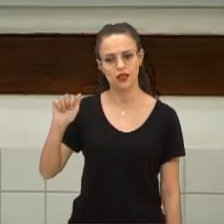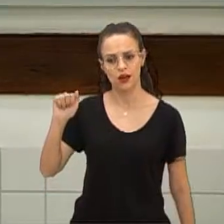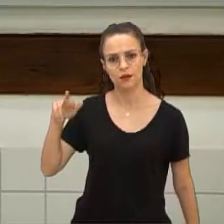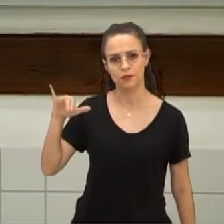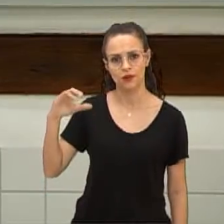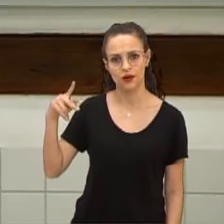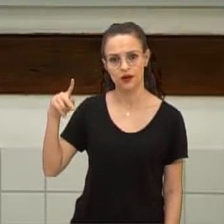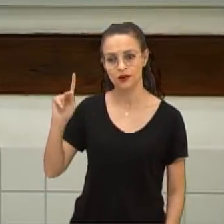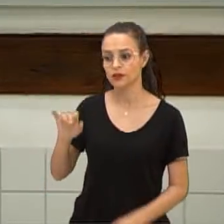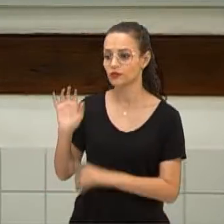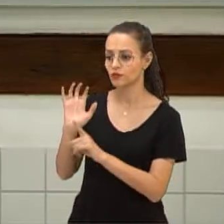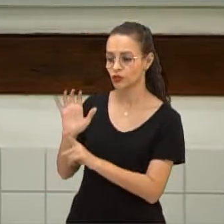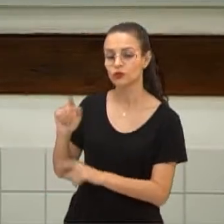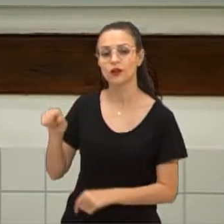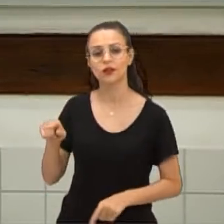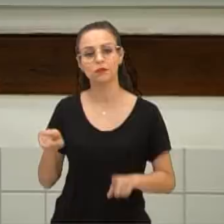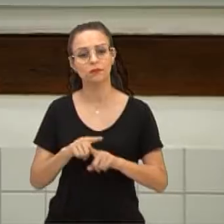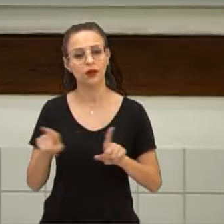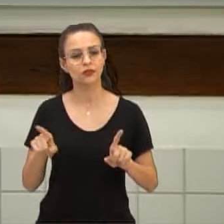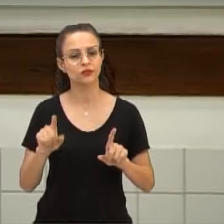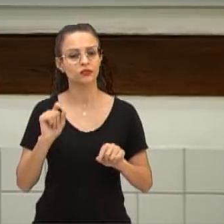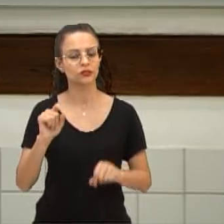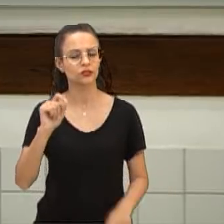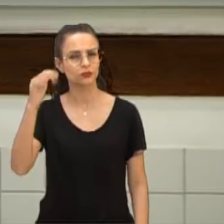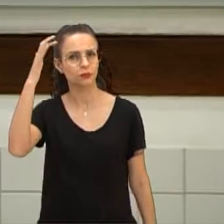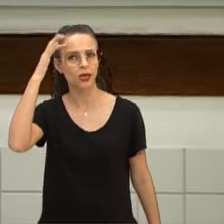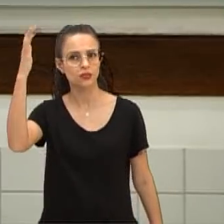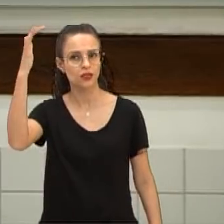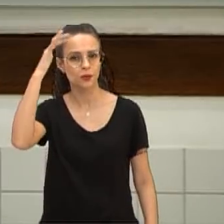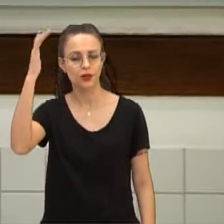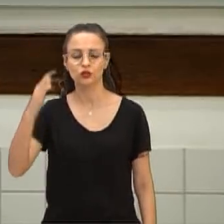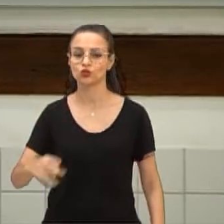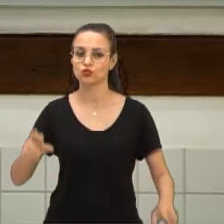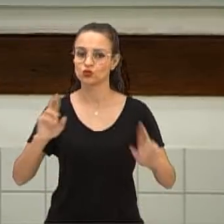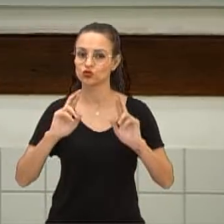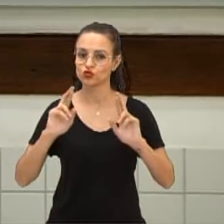Lamarck, mas que desenvolveu um pensamento